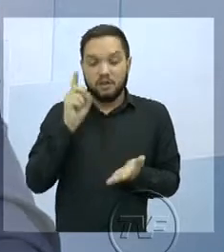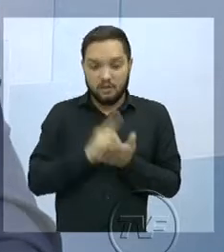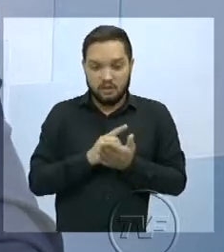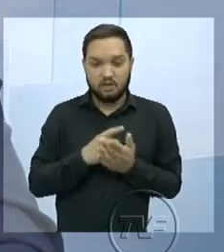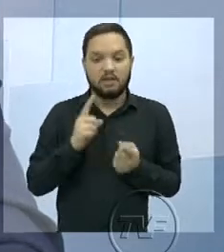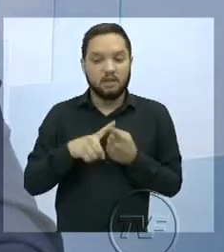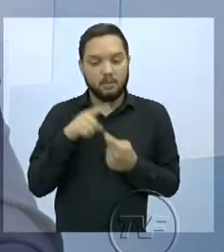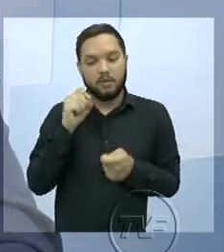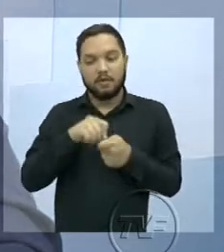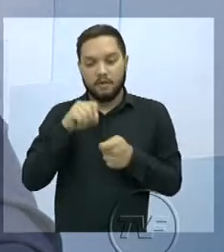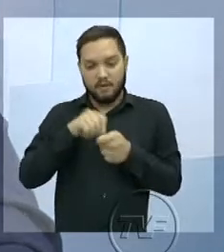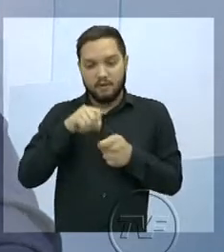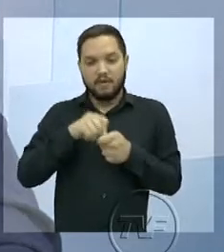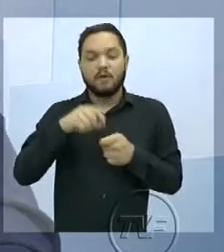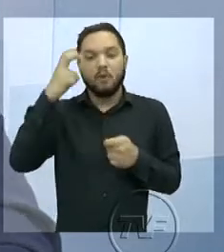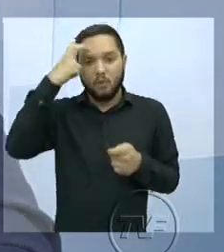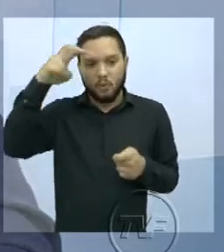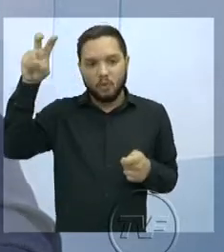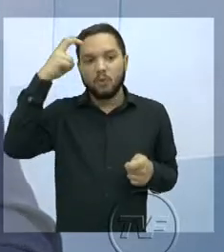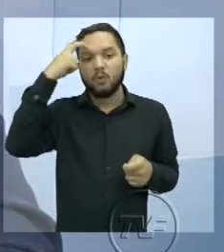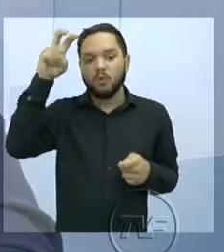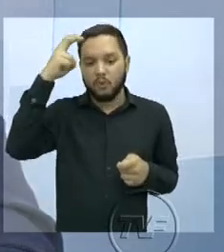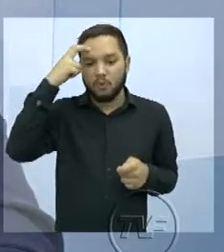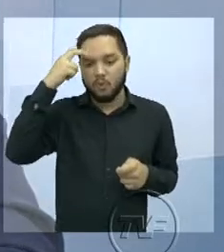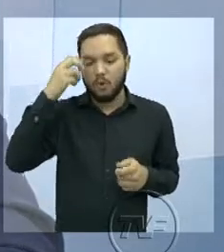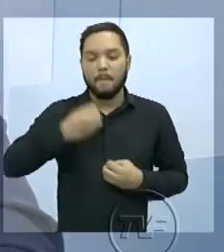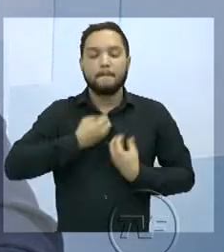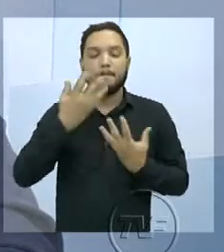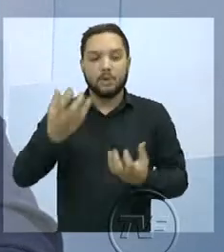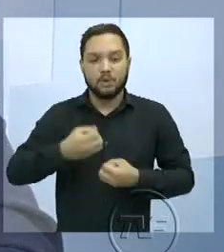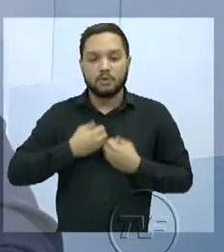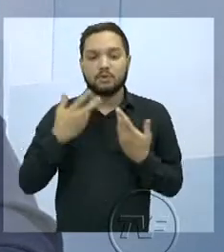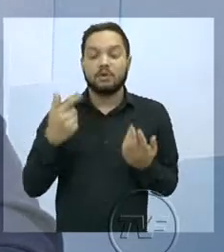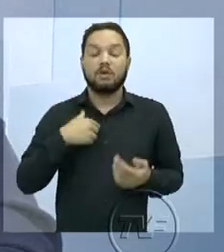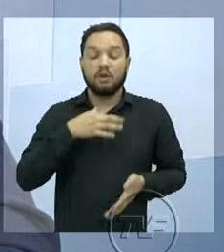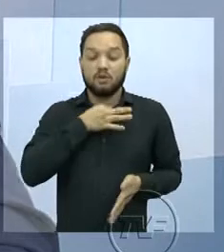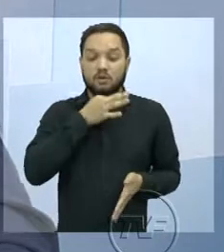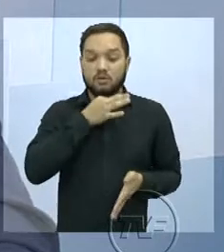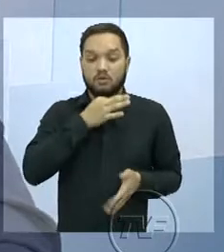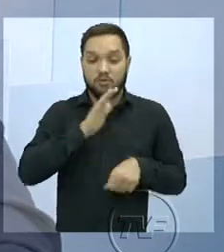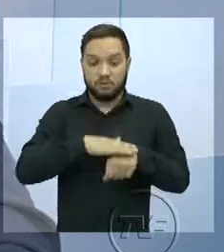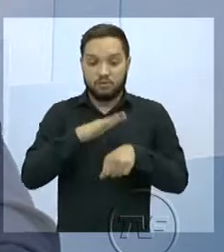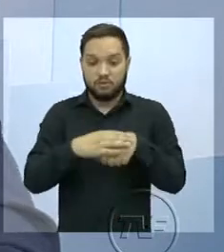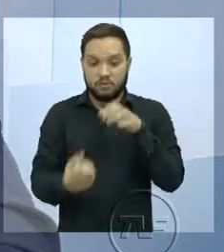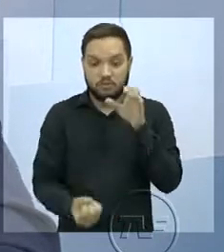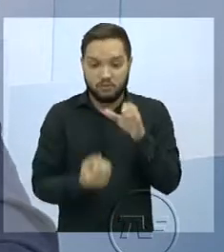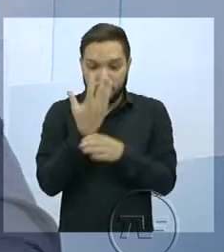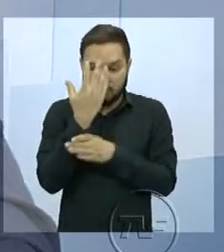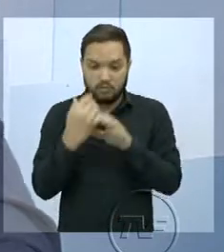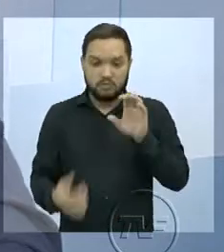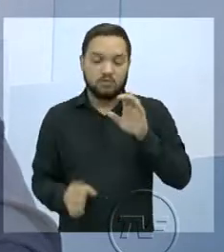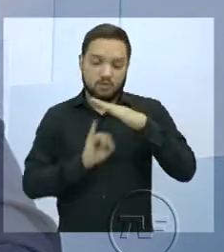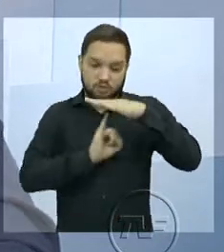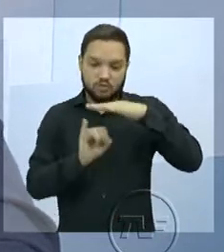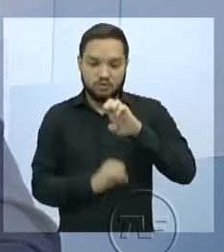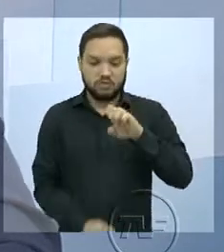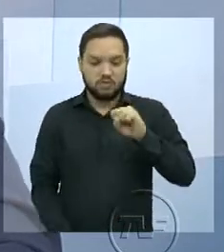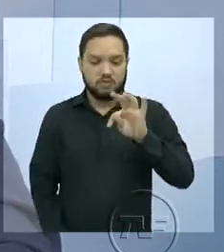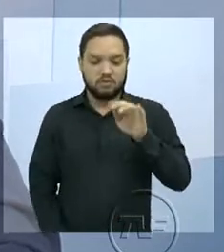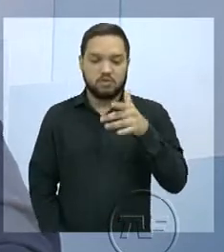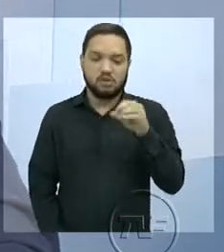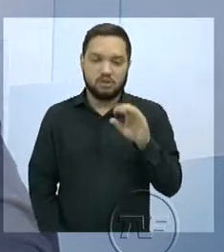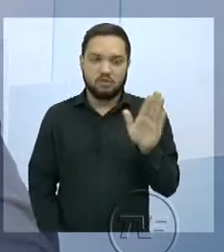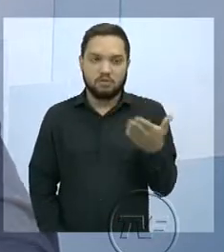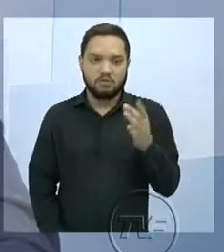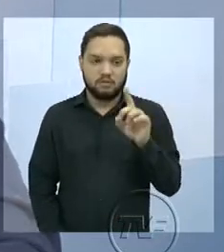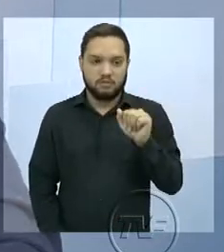eu também sou produtor cultural. Também, né? Eu sou um dos voluntários fundadores da Estação da Luz, que realiza há